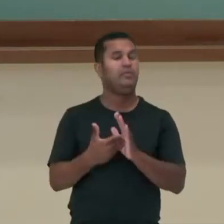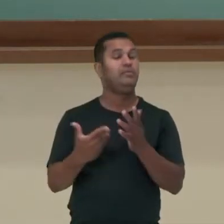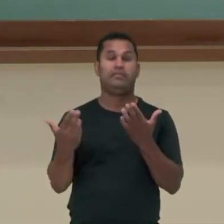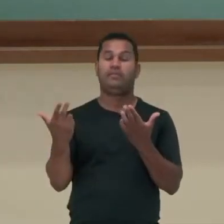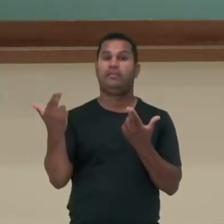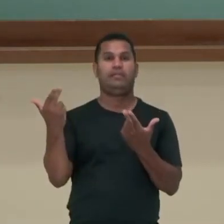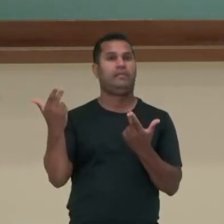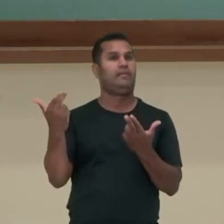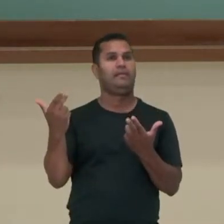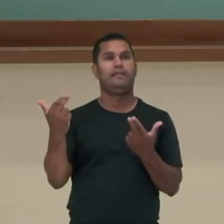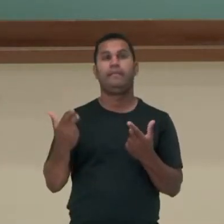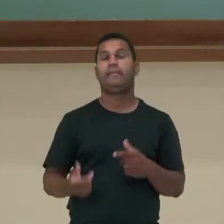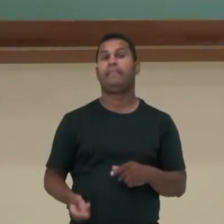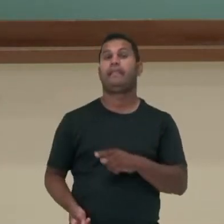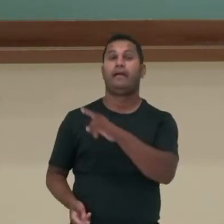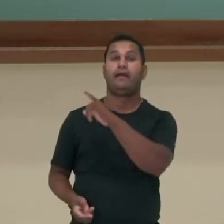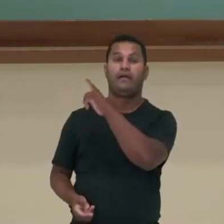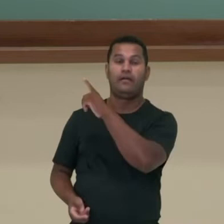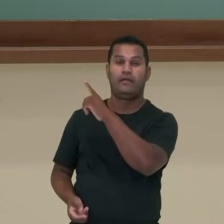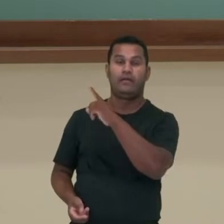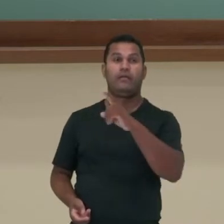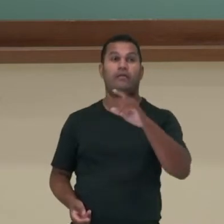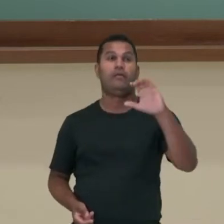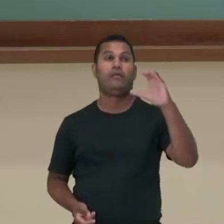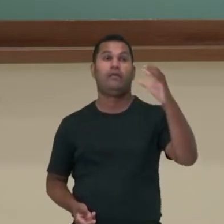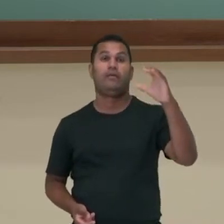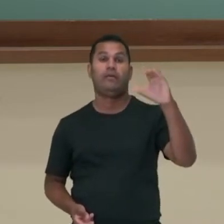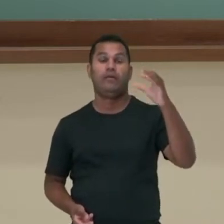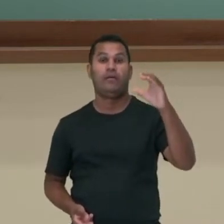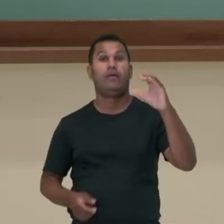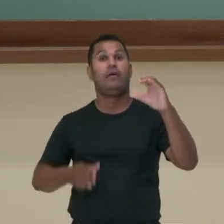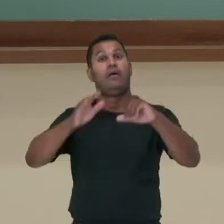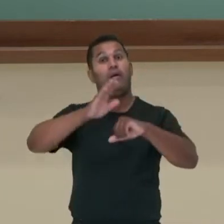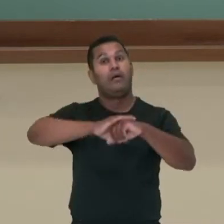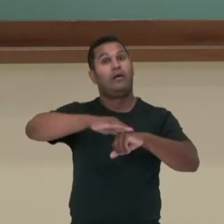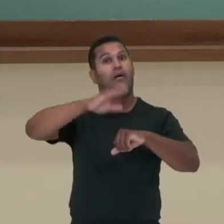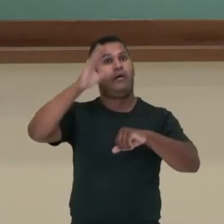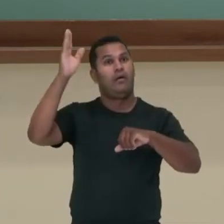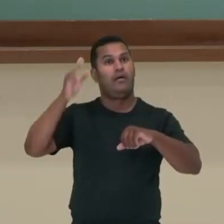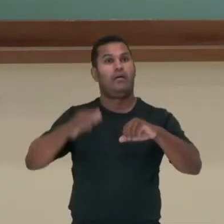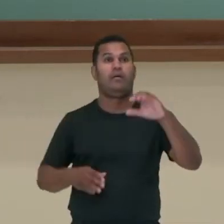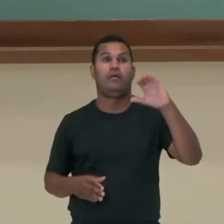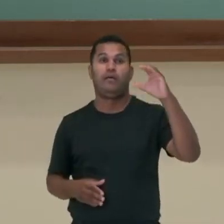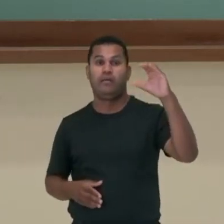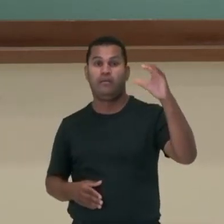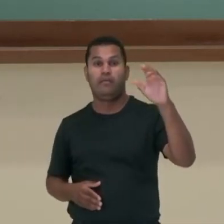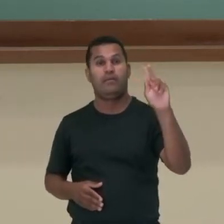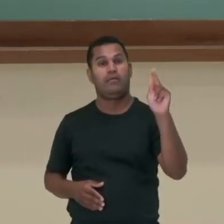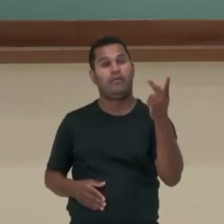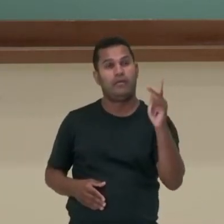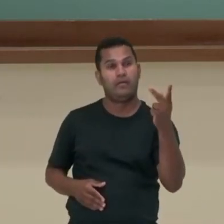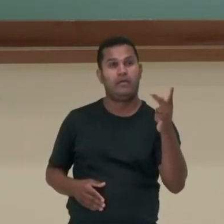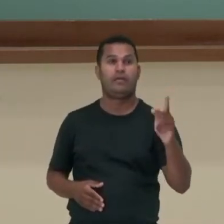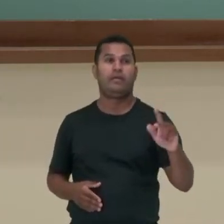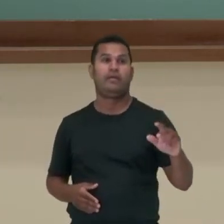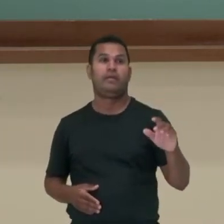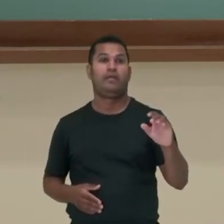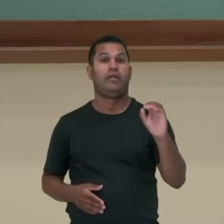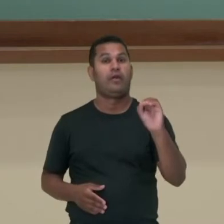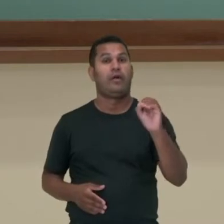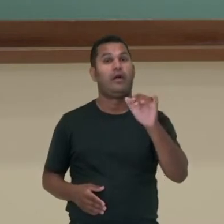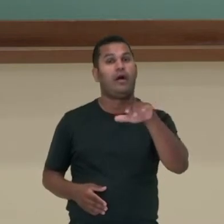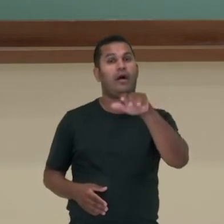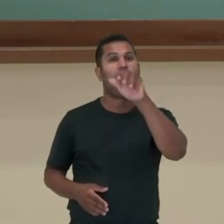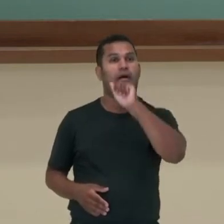comum alguns elementos químicos. Em maior quantidade, nós temos o carbono, hidrogênio, oxigênio,